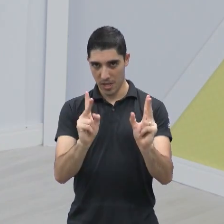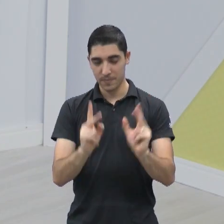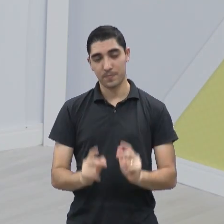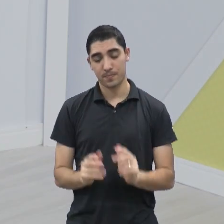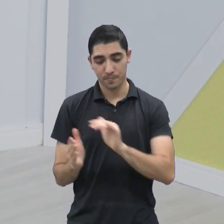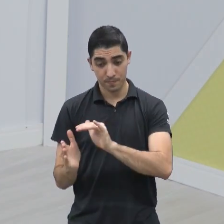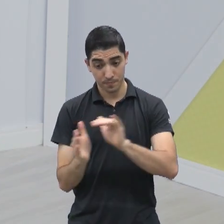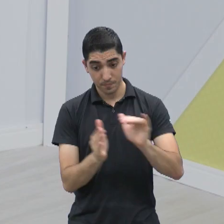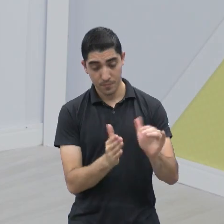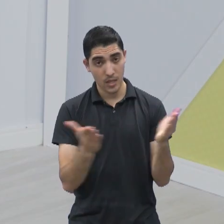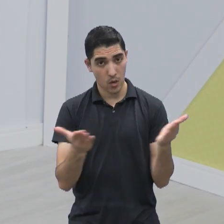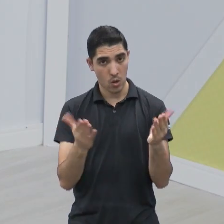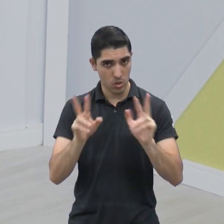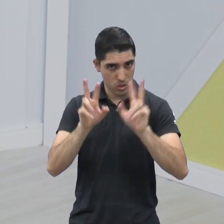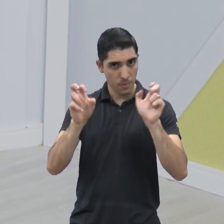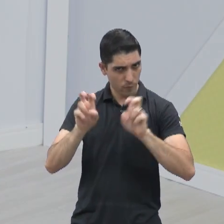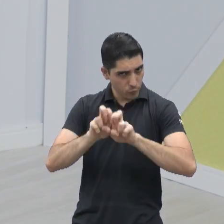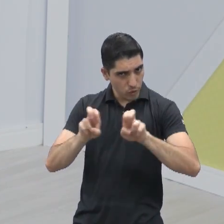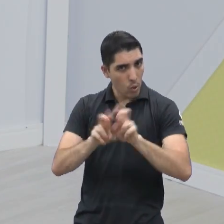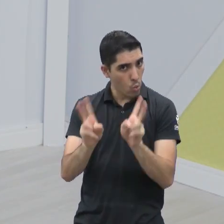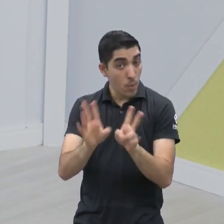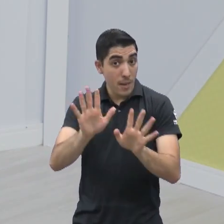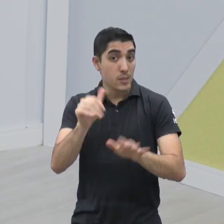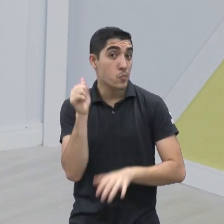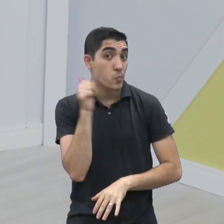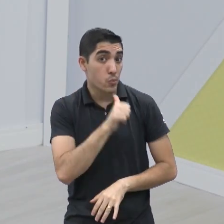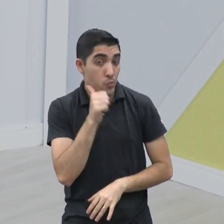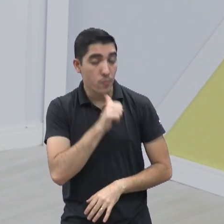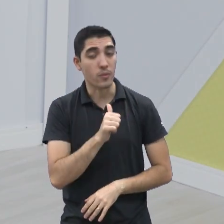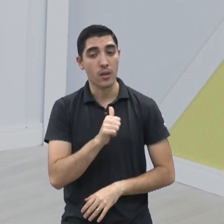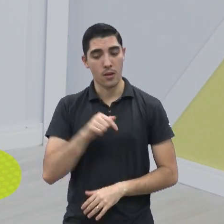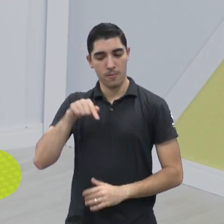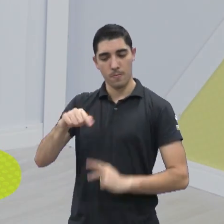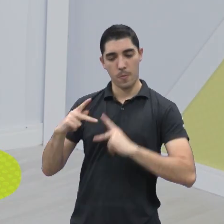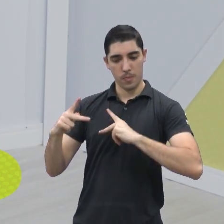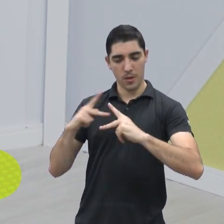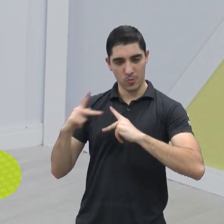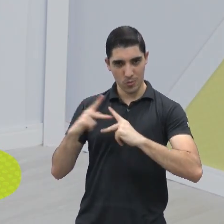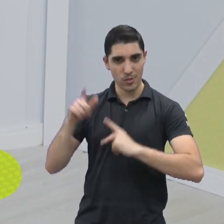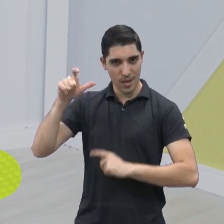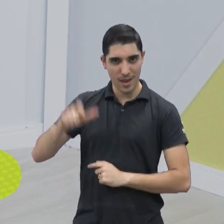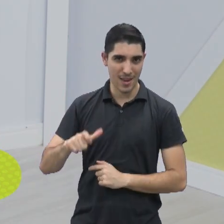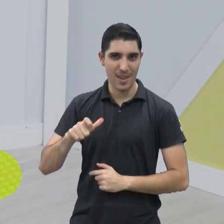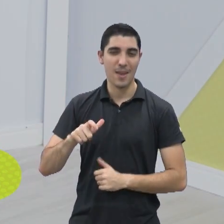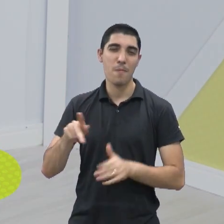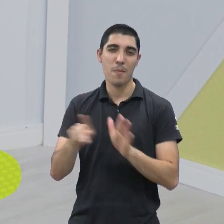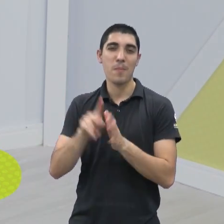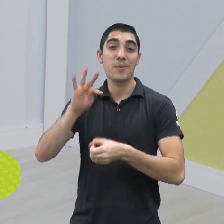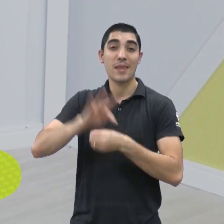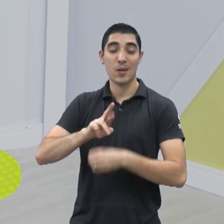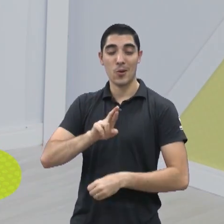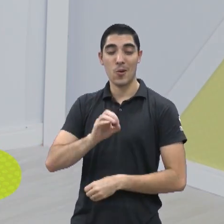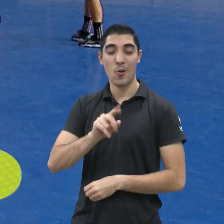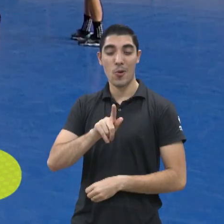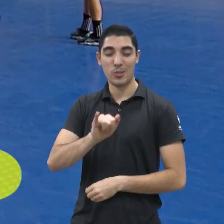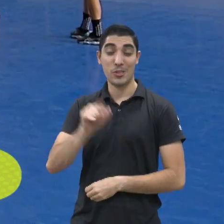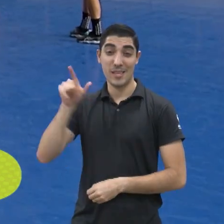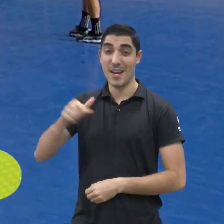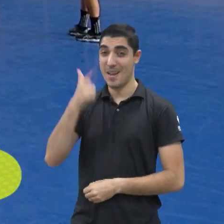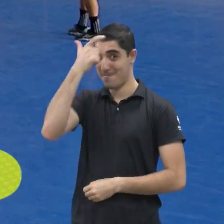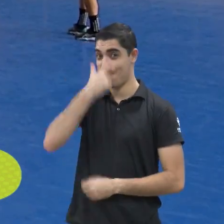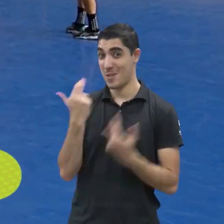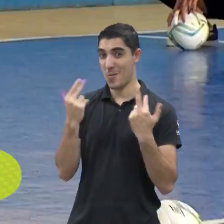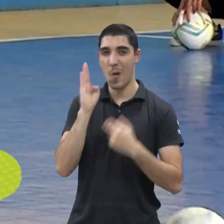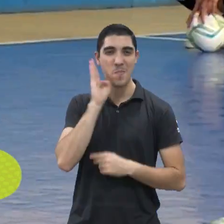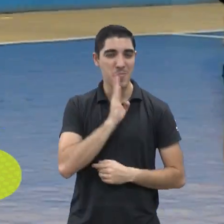ainda falando de futsal, mas do futsal feminino, time do técnico Rodrigo Mogi, que é irmão do Paulo, né, entra em quadra hoje à noite pela última